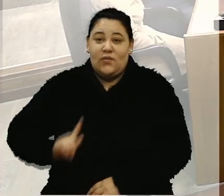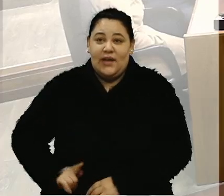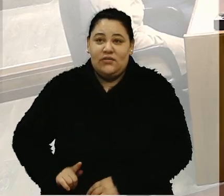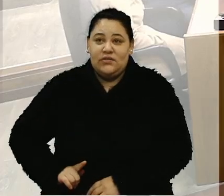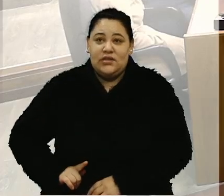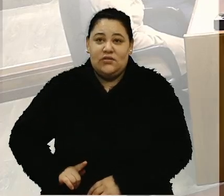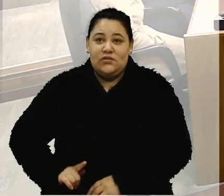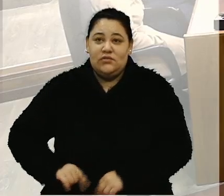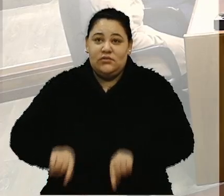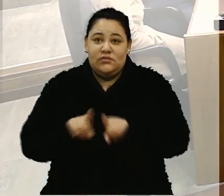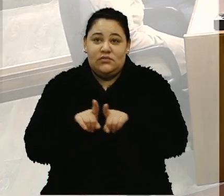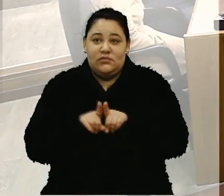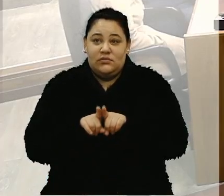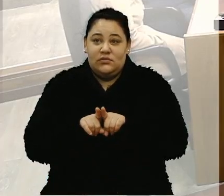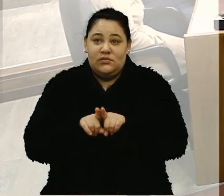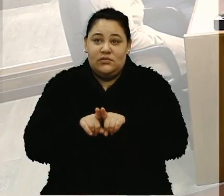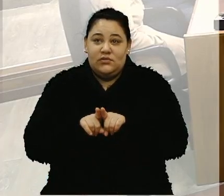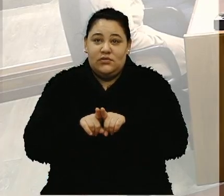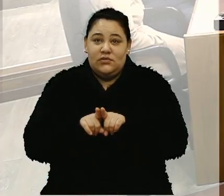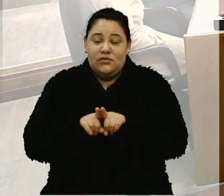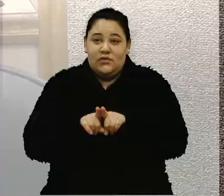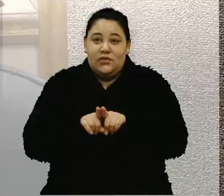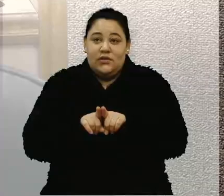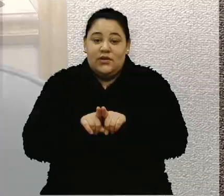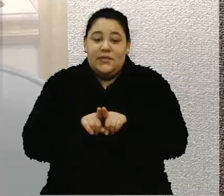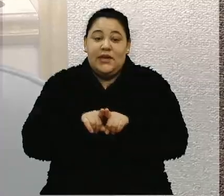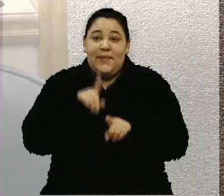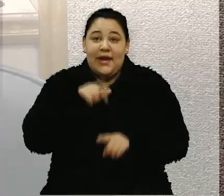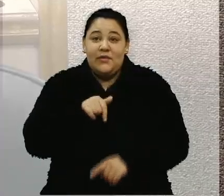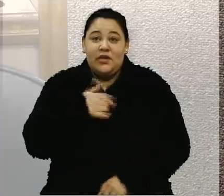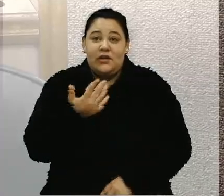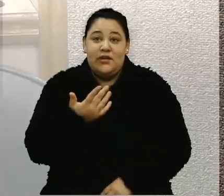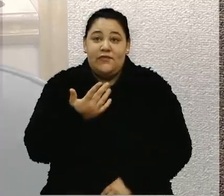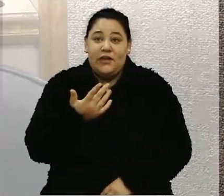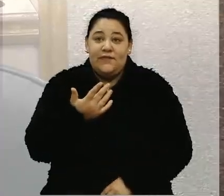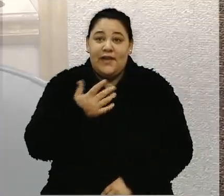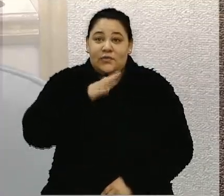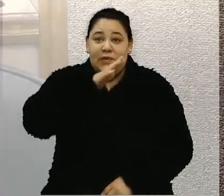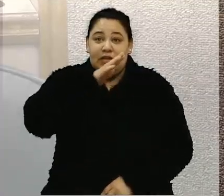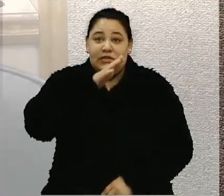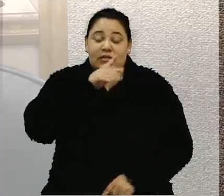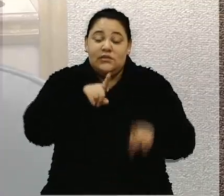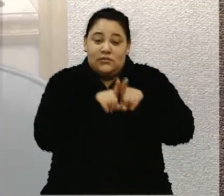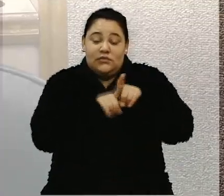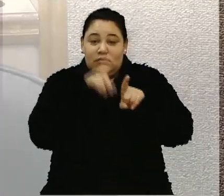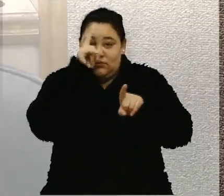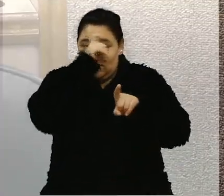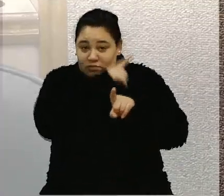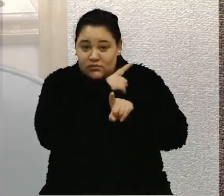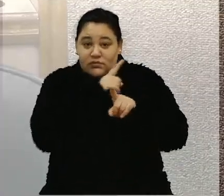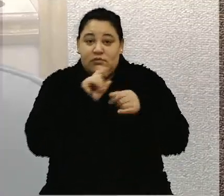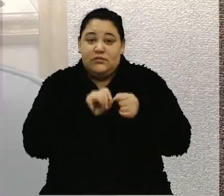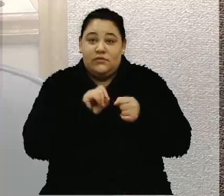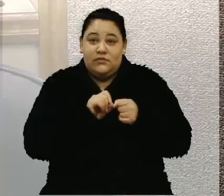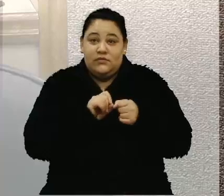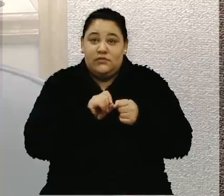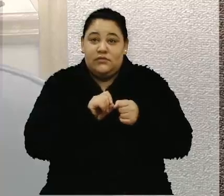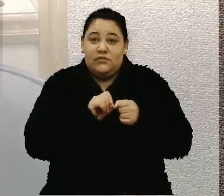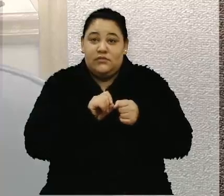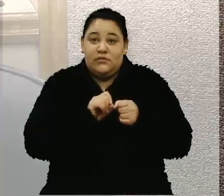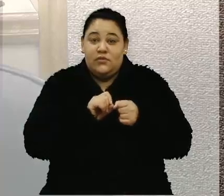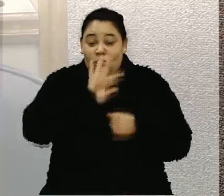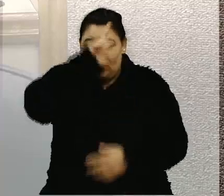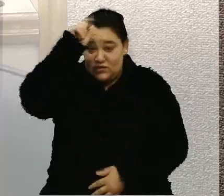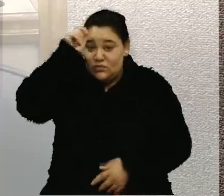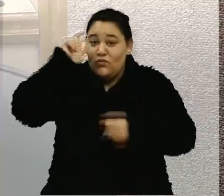de 27% do orçamento em saúde. E mesmo assim, com muita dificuldade. Veja que o município está